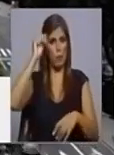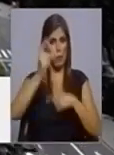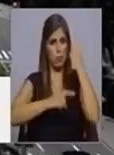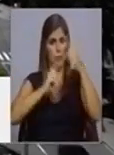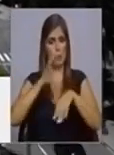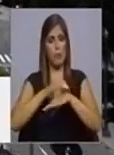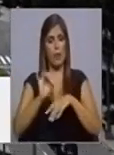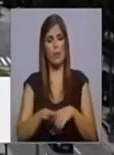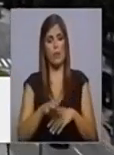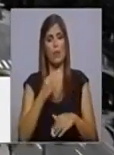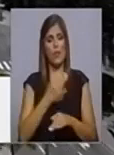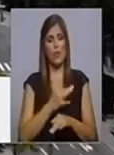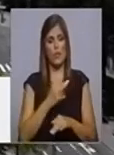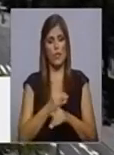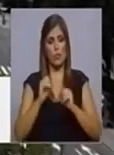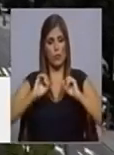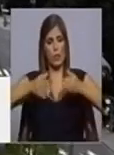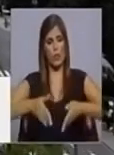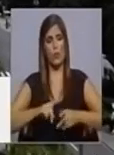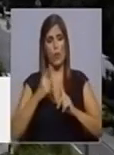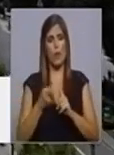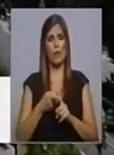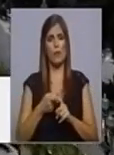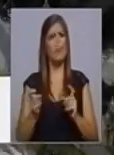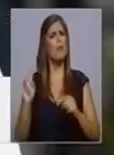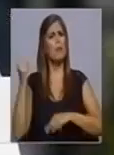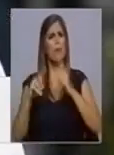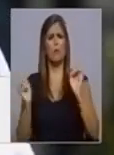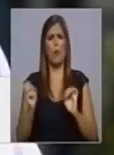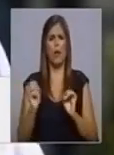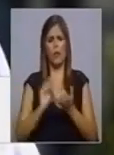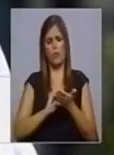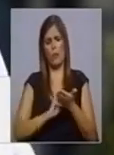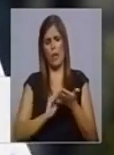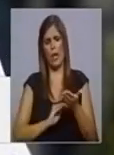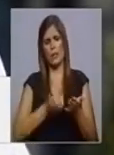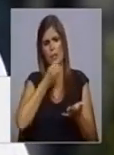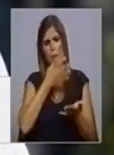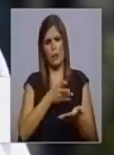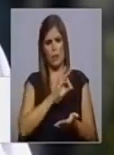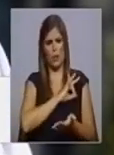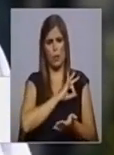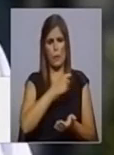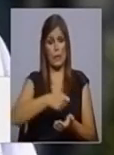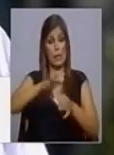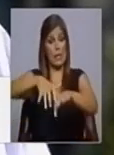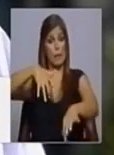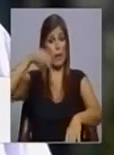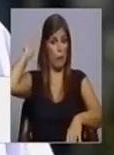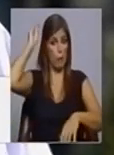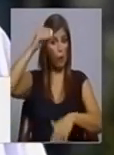sobre as comemorações no início deste ano? Não chega a ser uma polémica. Eu escrevi uma carta simpática ao Sr. Presidente da Assembleia da República em